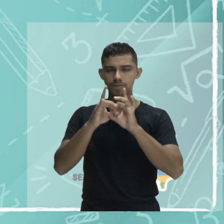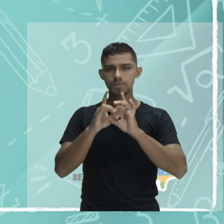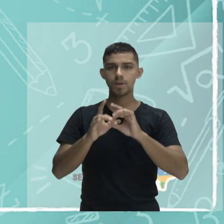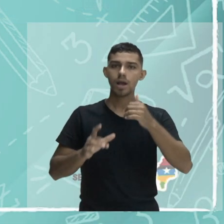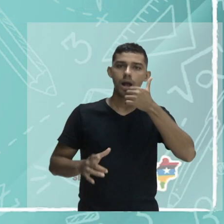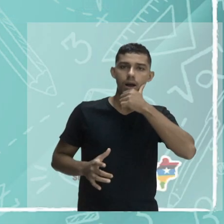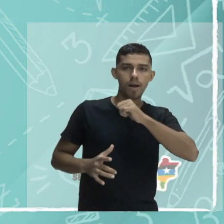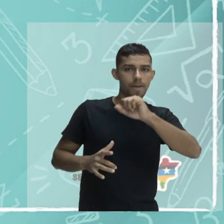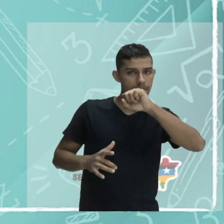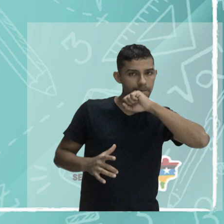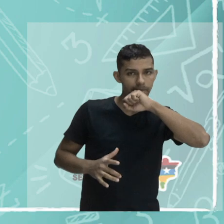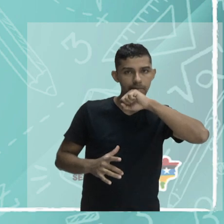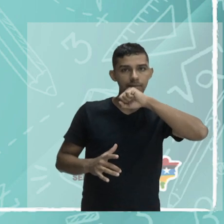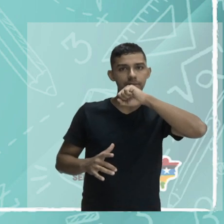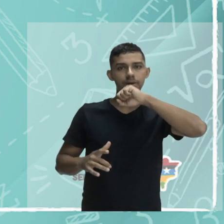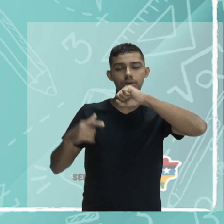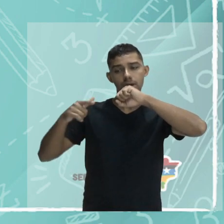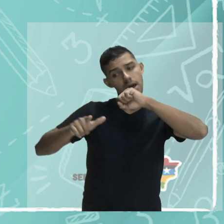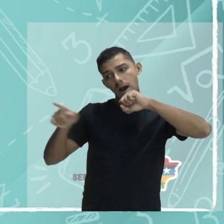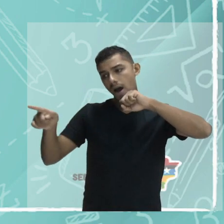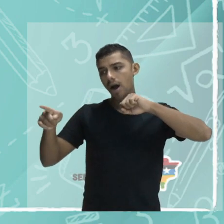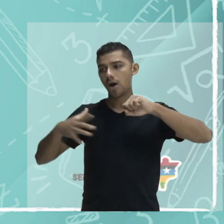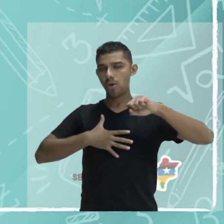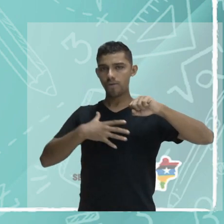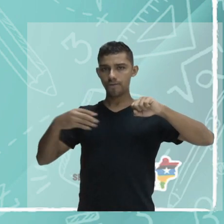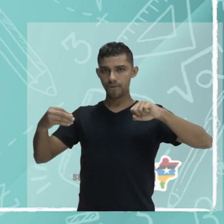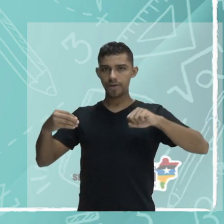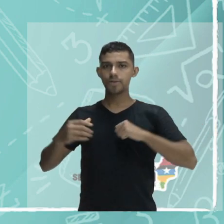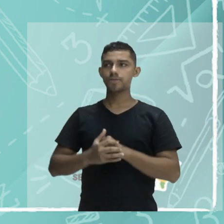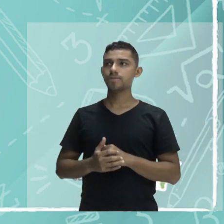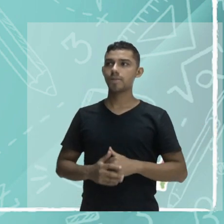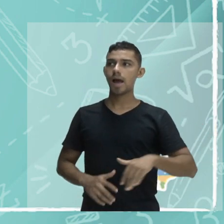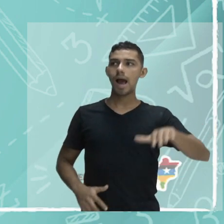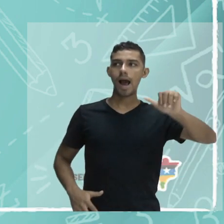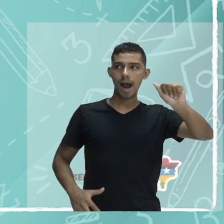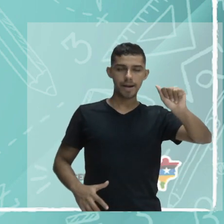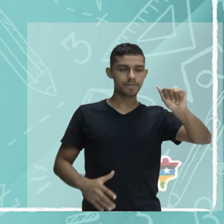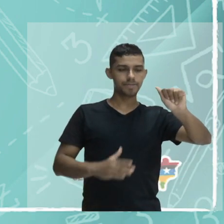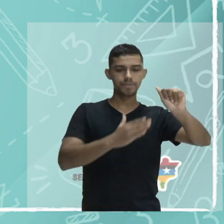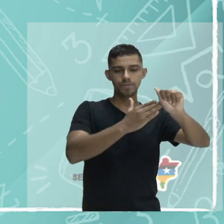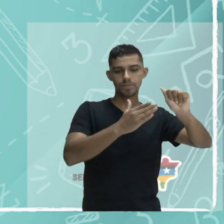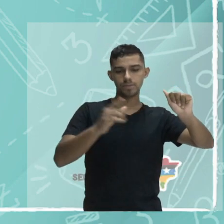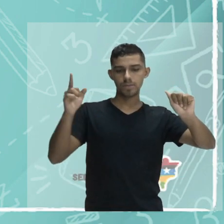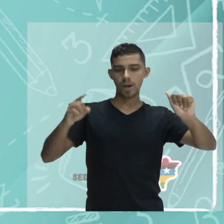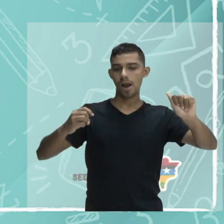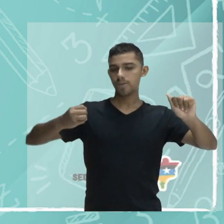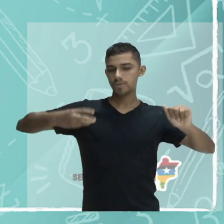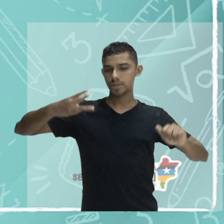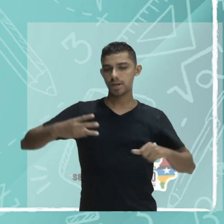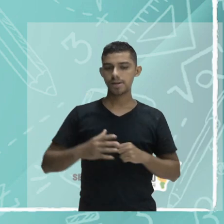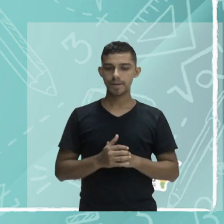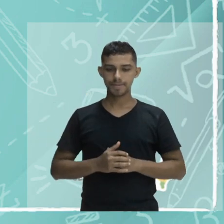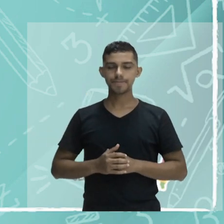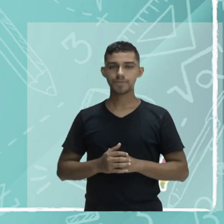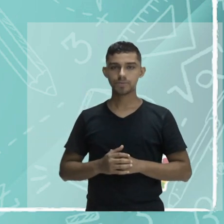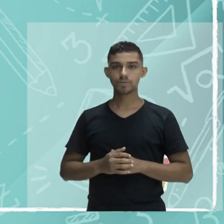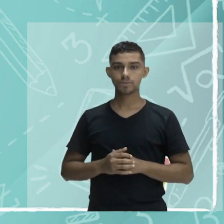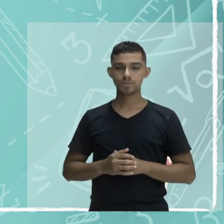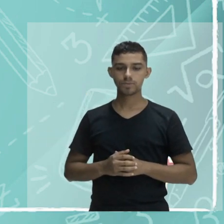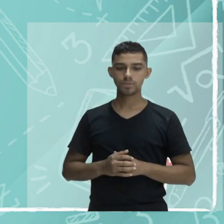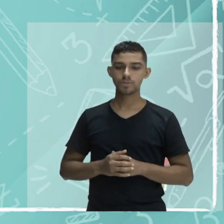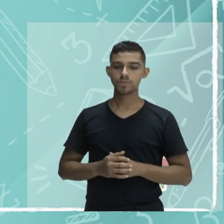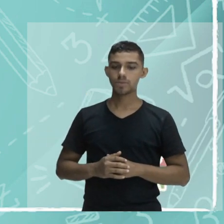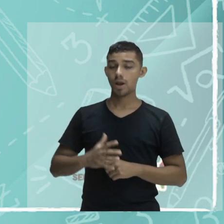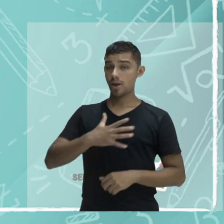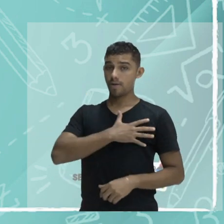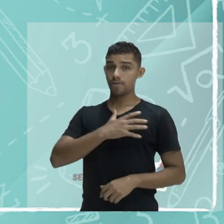mãe aos filhos delas. Né? Então botei aqui a mãe A, aí os 3 filhos dela, teve 3, ó.